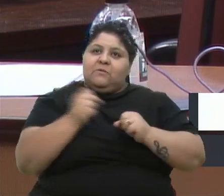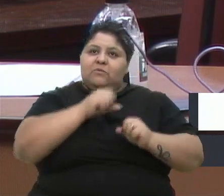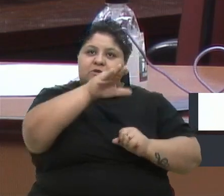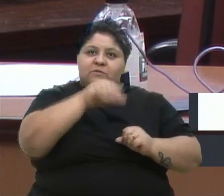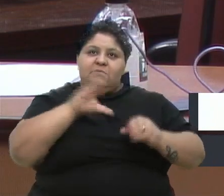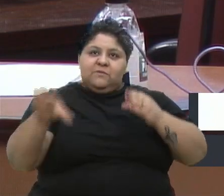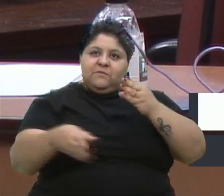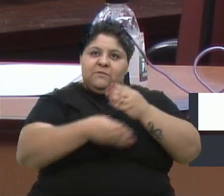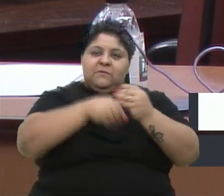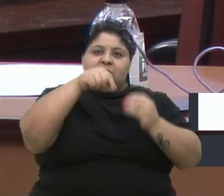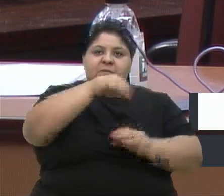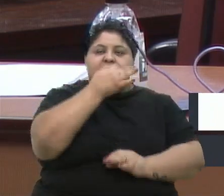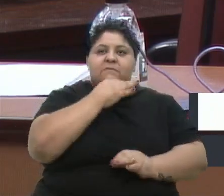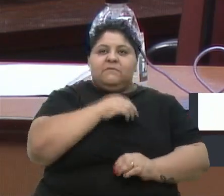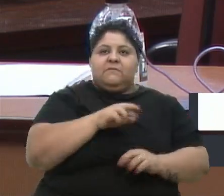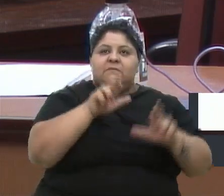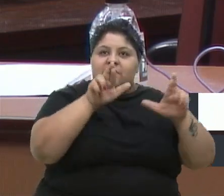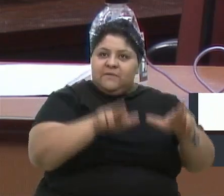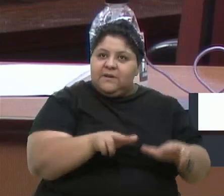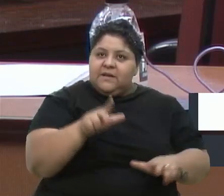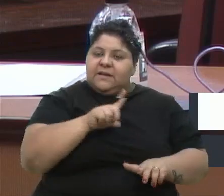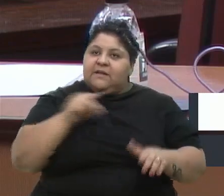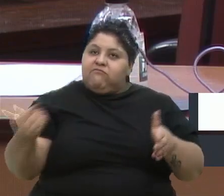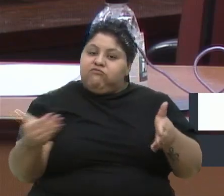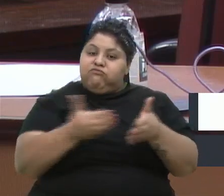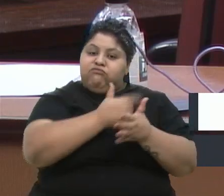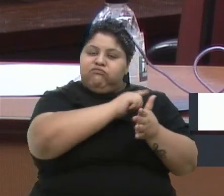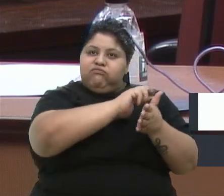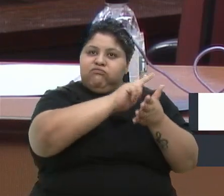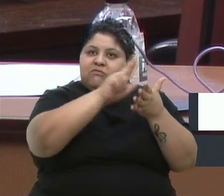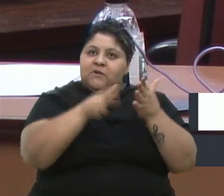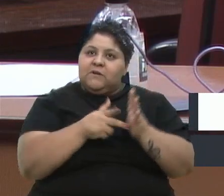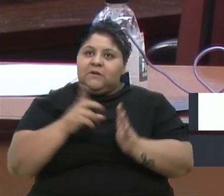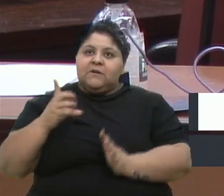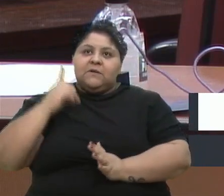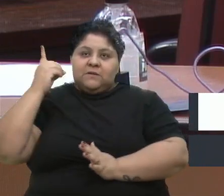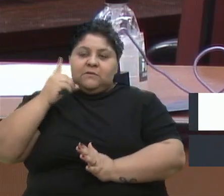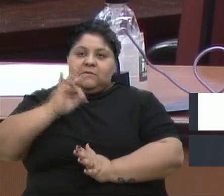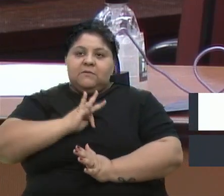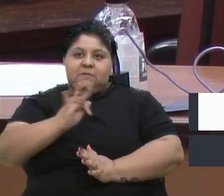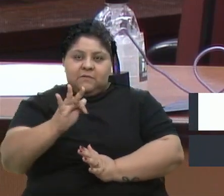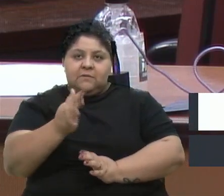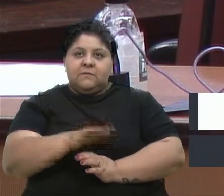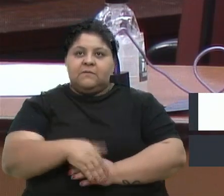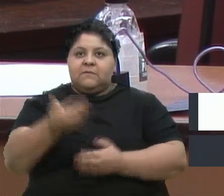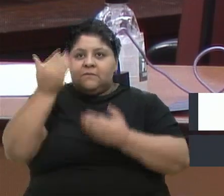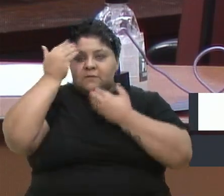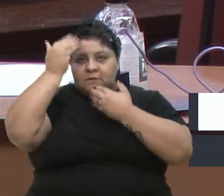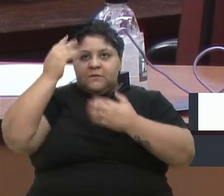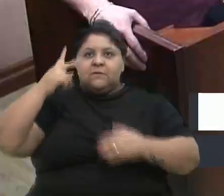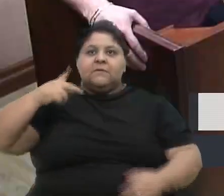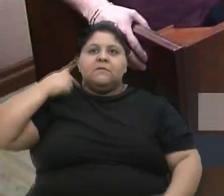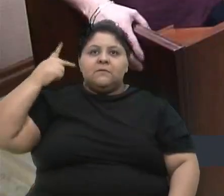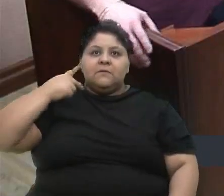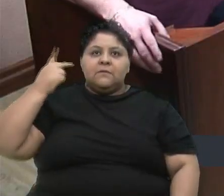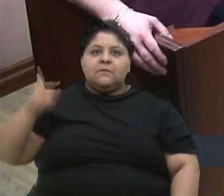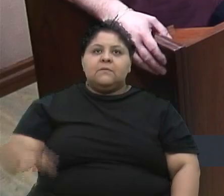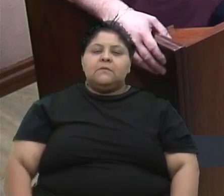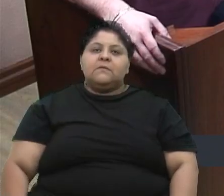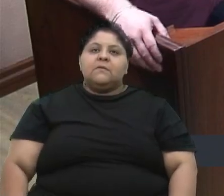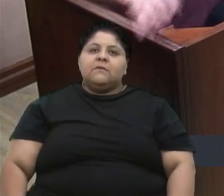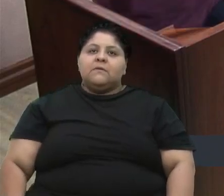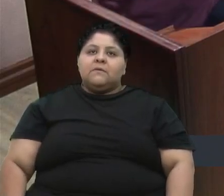a nossa região. O senhor que é amigo de vários deputados federais do PP. Né? Obrigado, vereador. Que, inclusive,